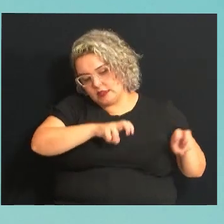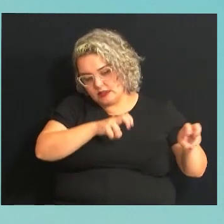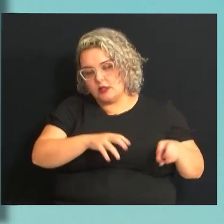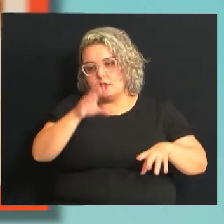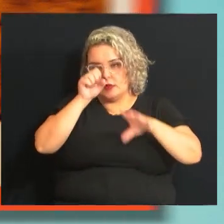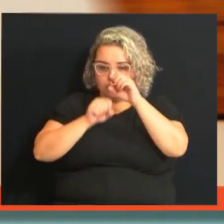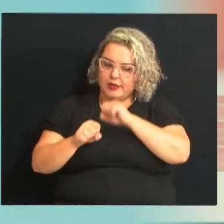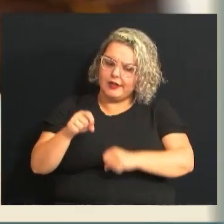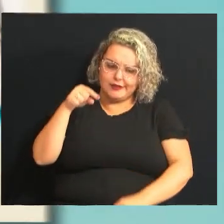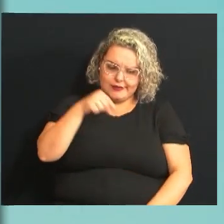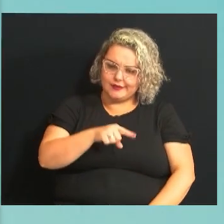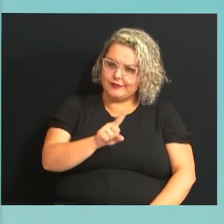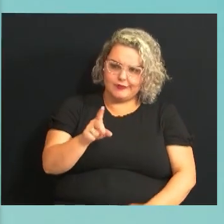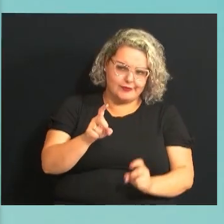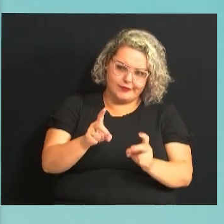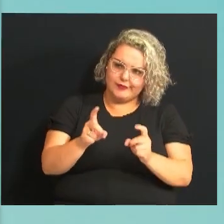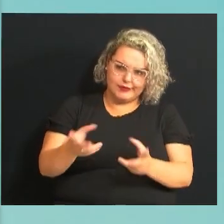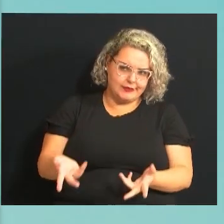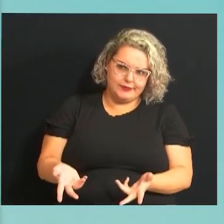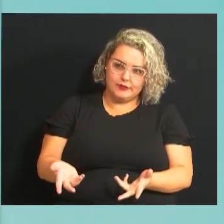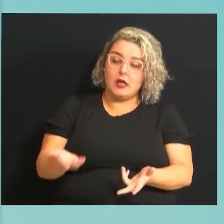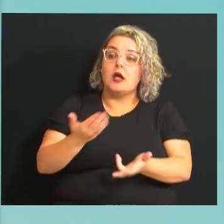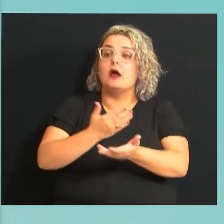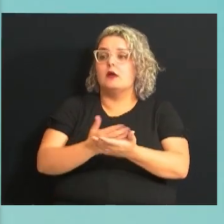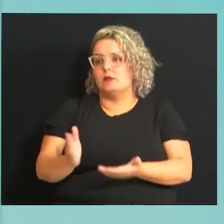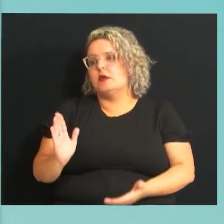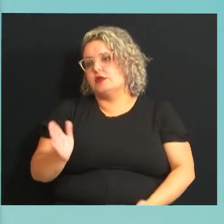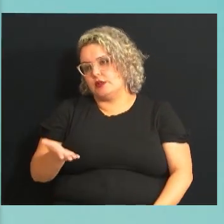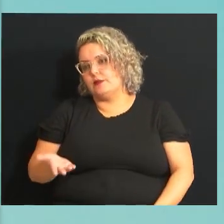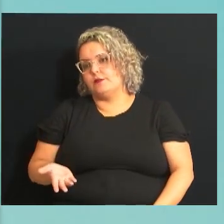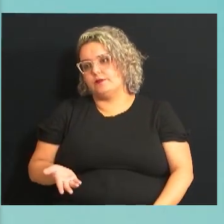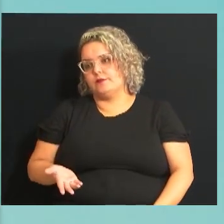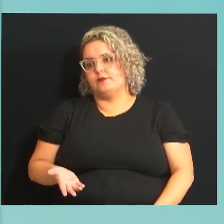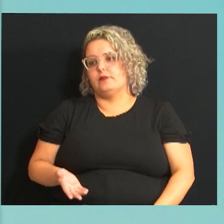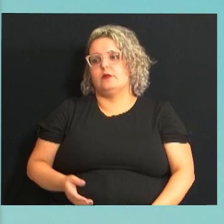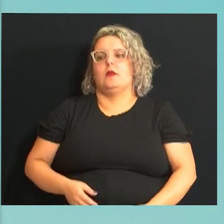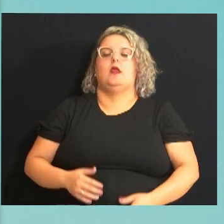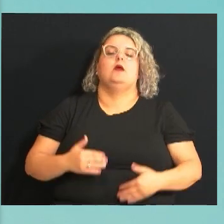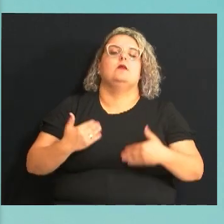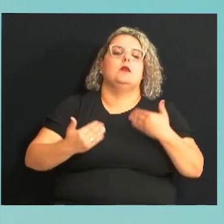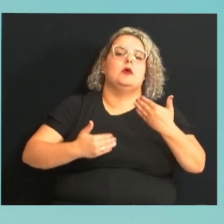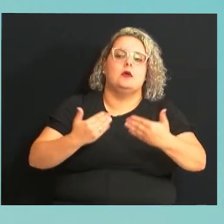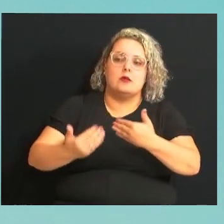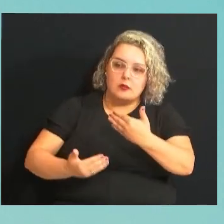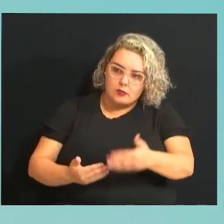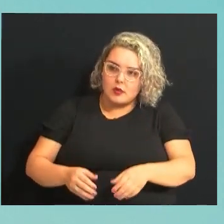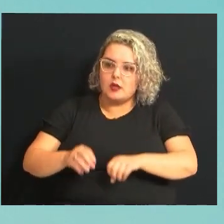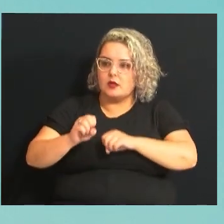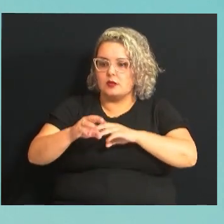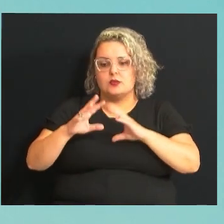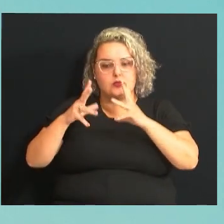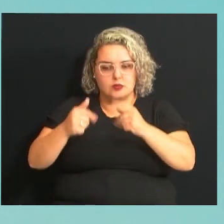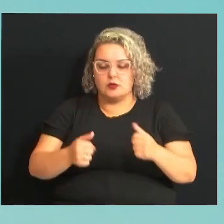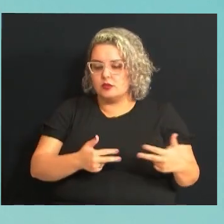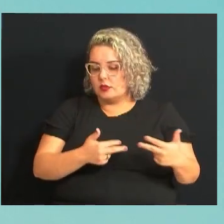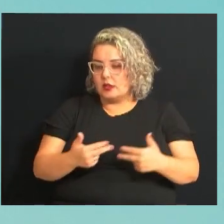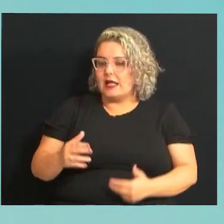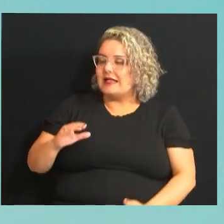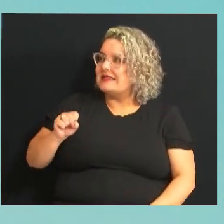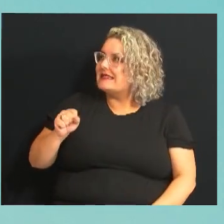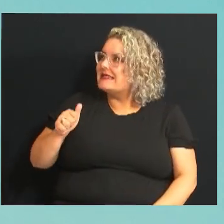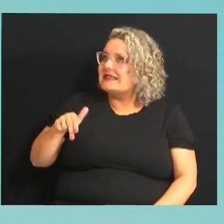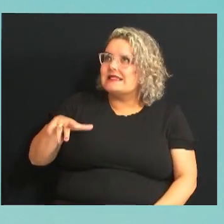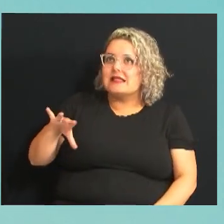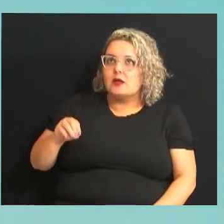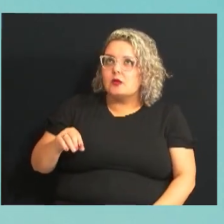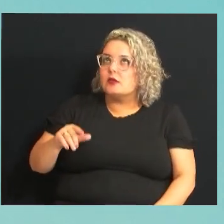Então, ele não vai comprar. Então, daí o produtor rural já aprendeu que, olha, esse item que nem adianta tentar vender. Então, começa desde já, é meio que uma reeducação de